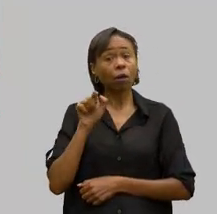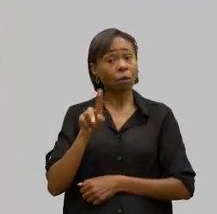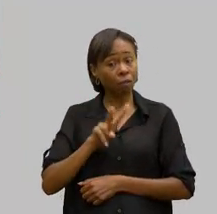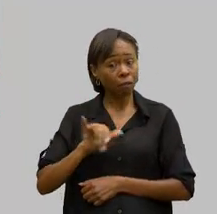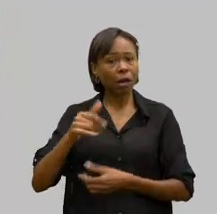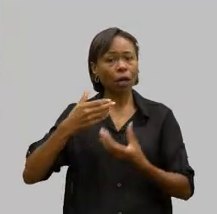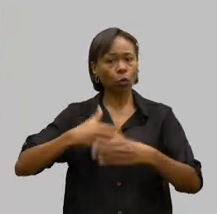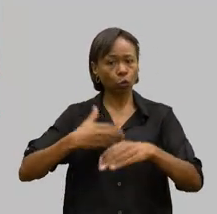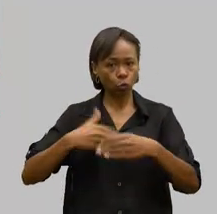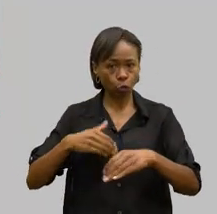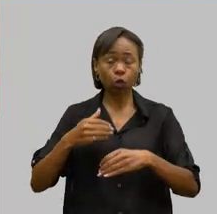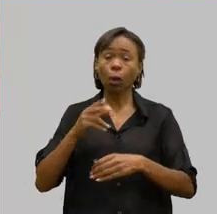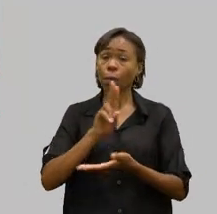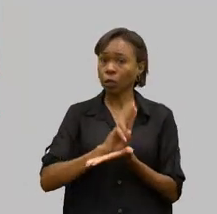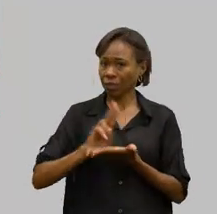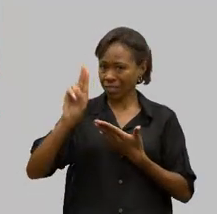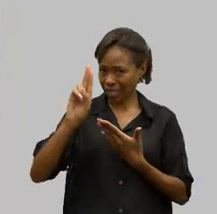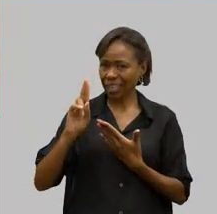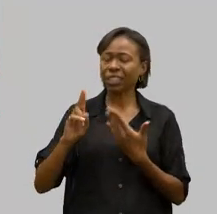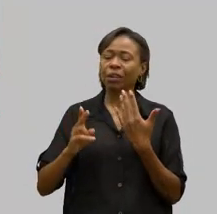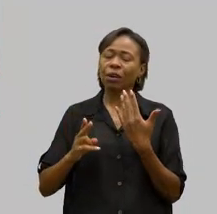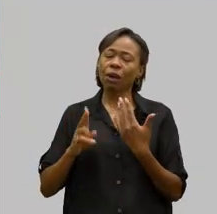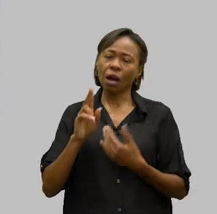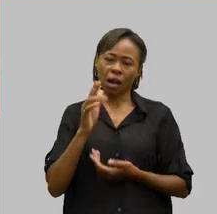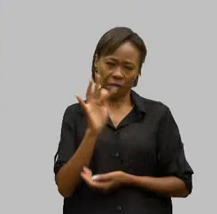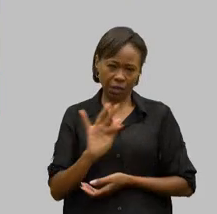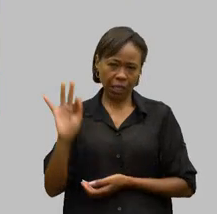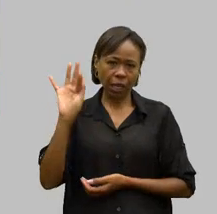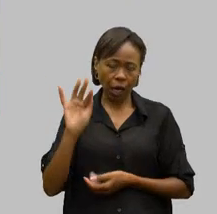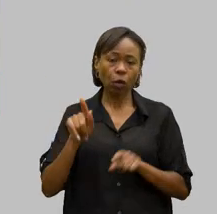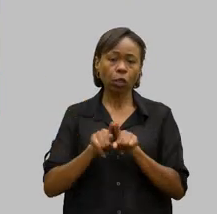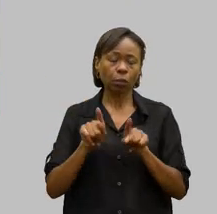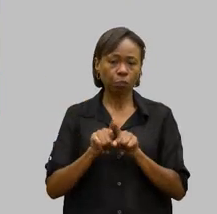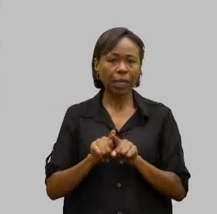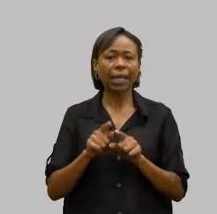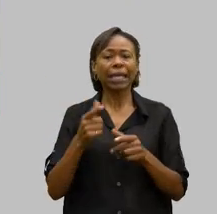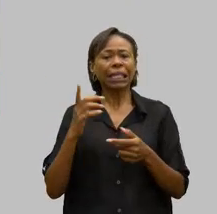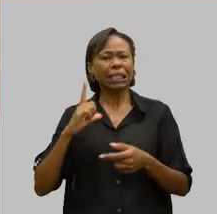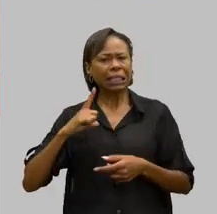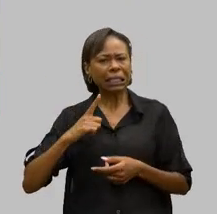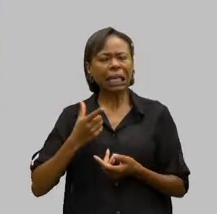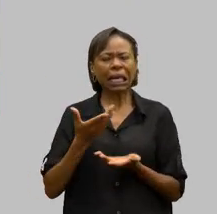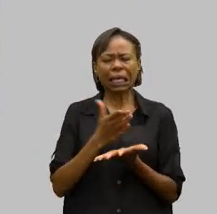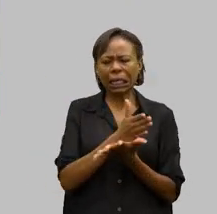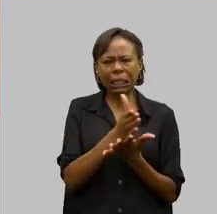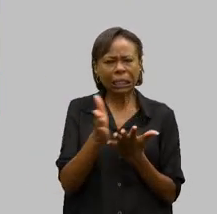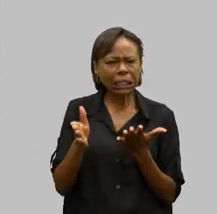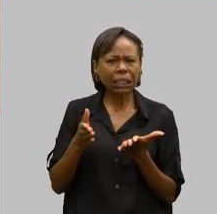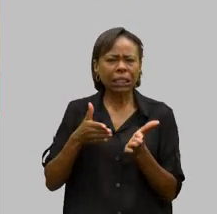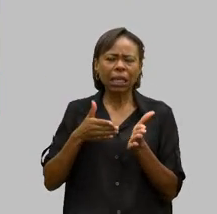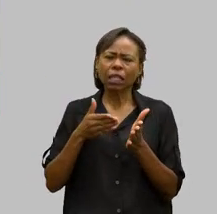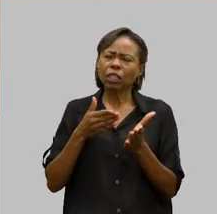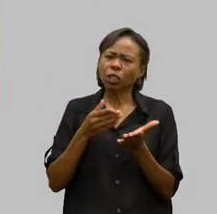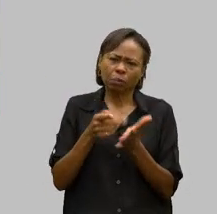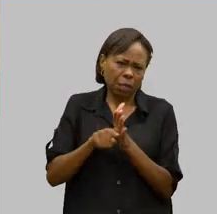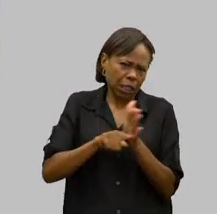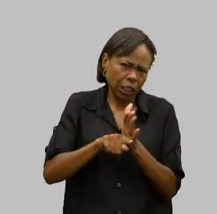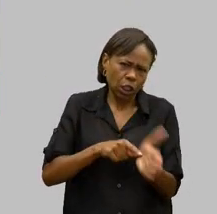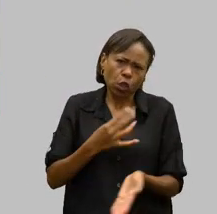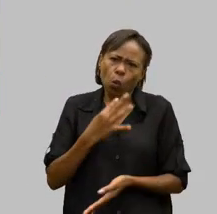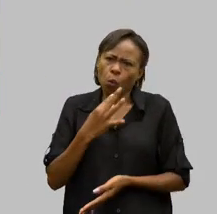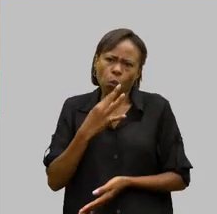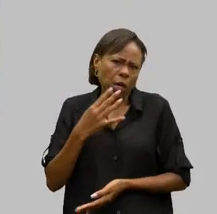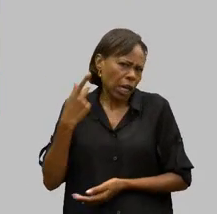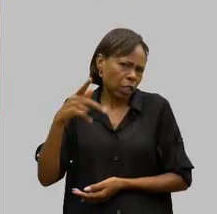Federal agora, vai ter o concurso unificado, eles já têm linha de pesquisa, já têm pertencimento, já conhecem suas comunidades, já estão